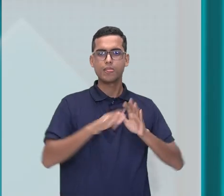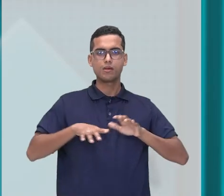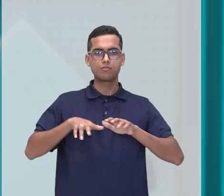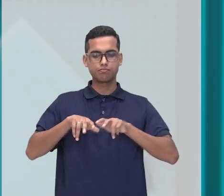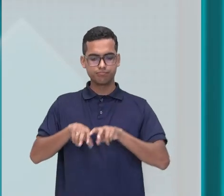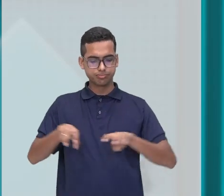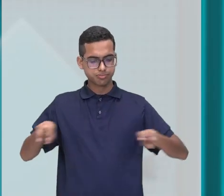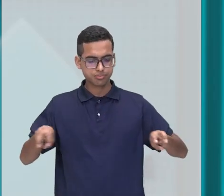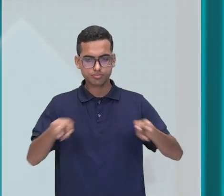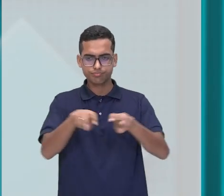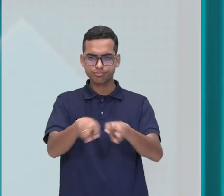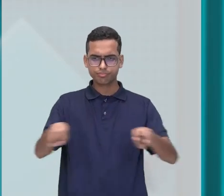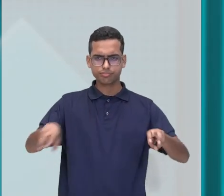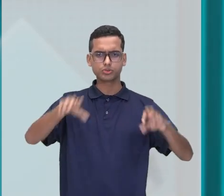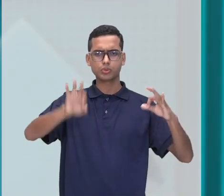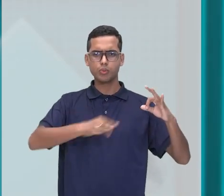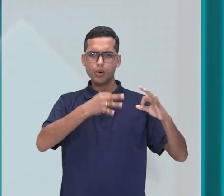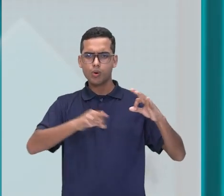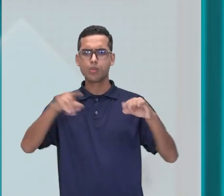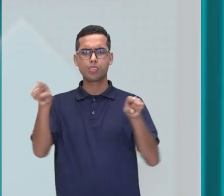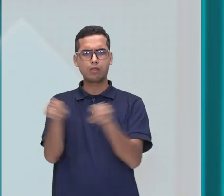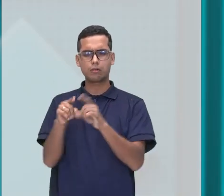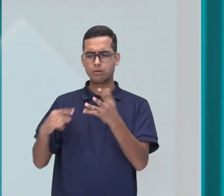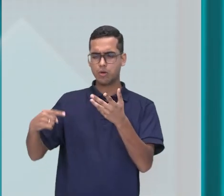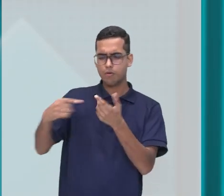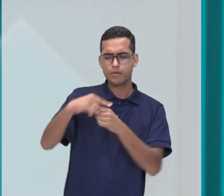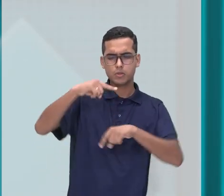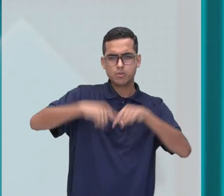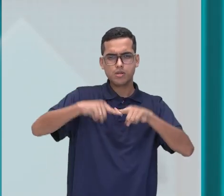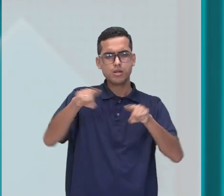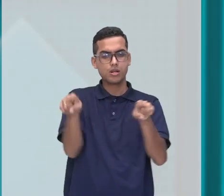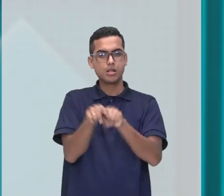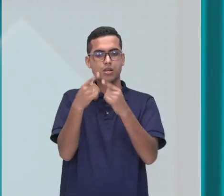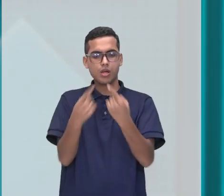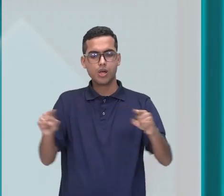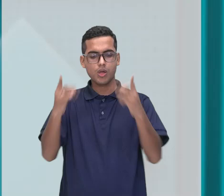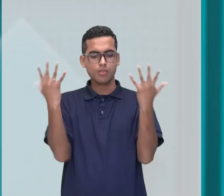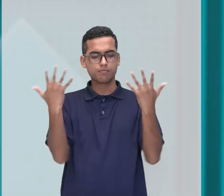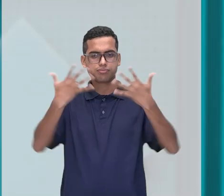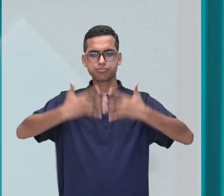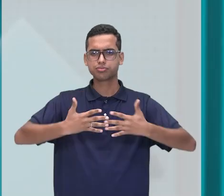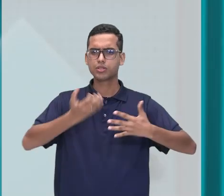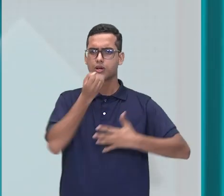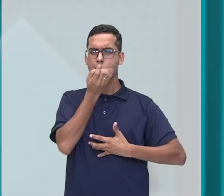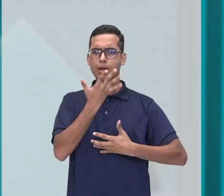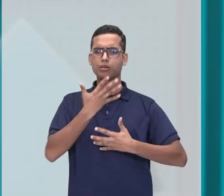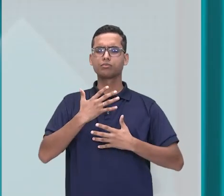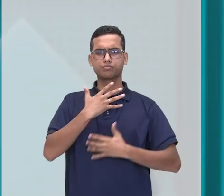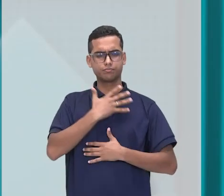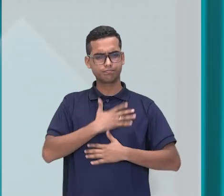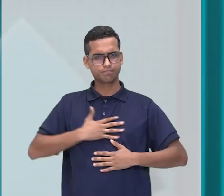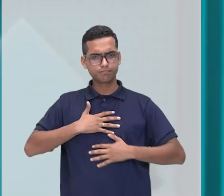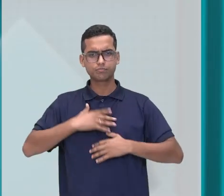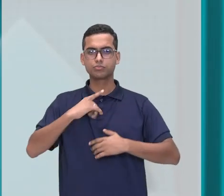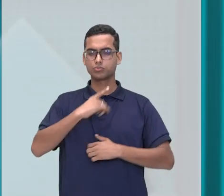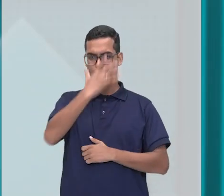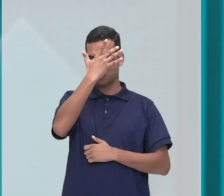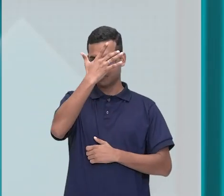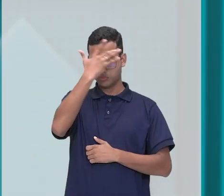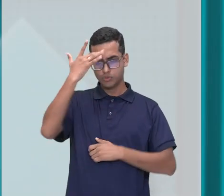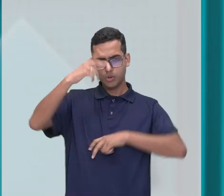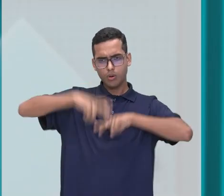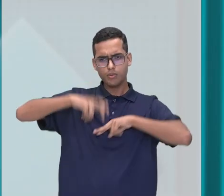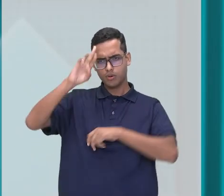existe a música ali em harmonia, que tem ali um maestro que organiza